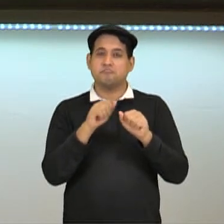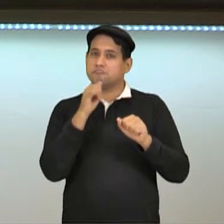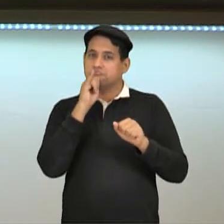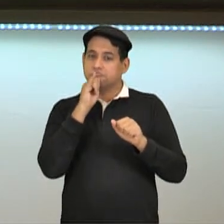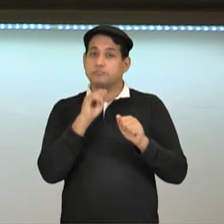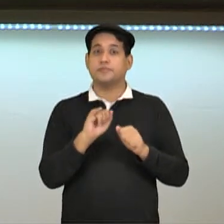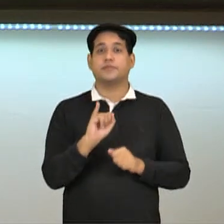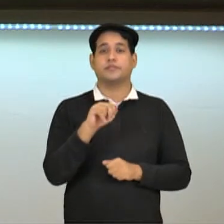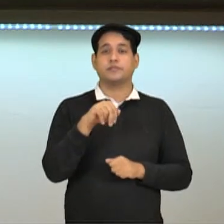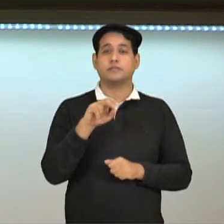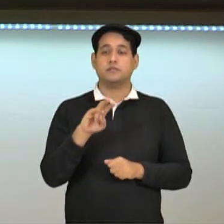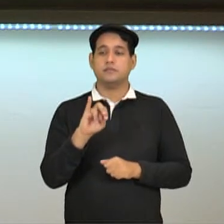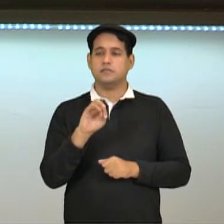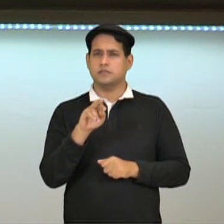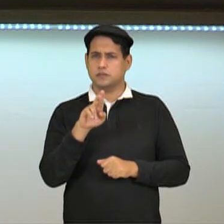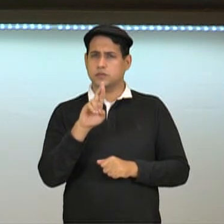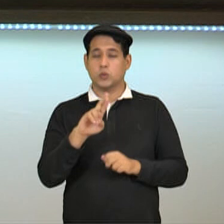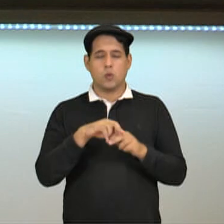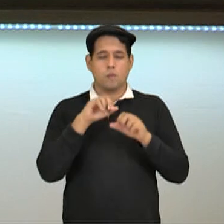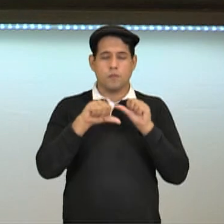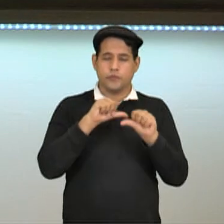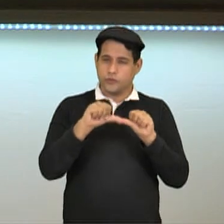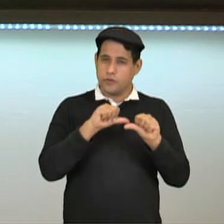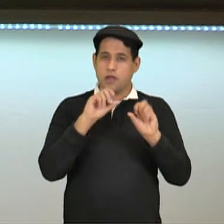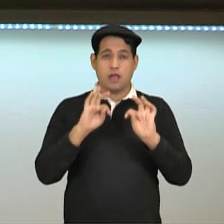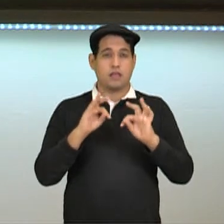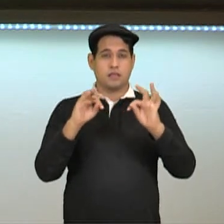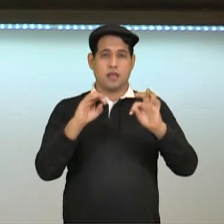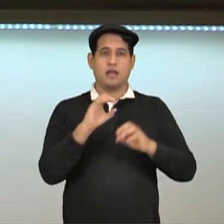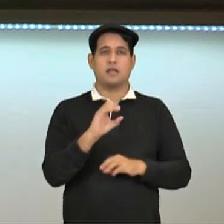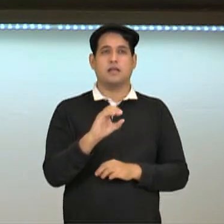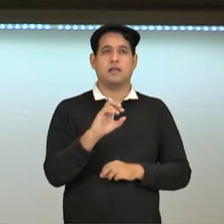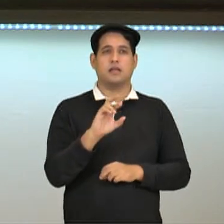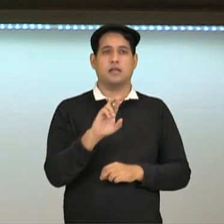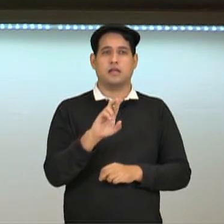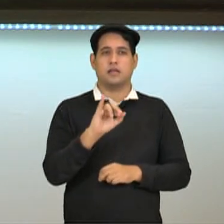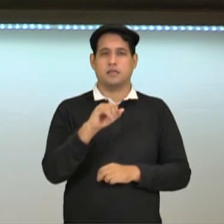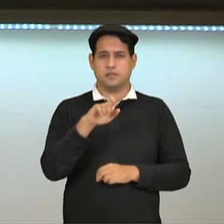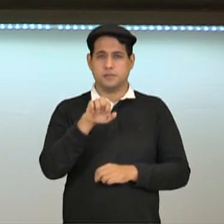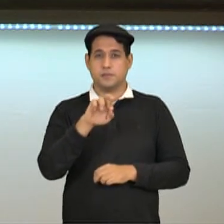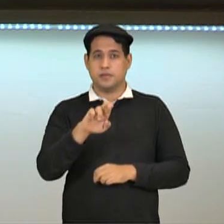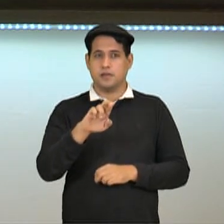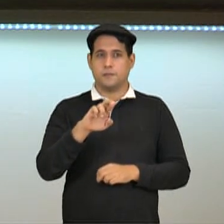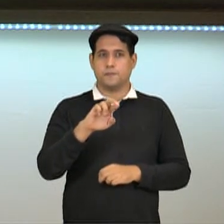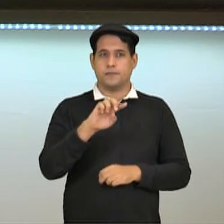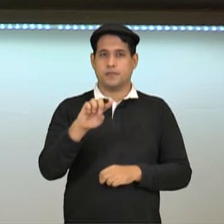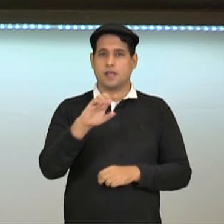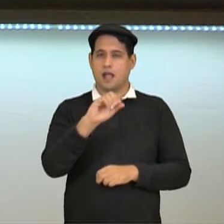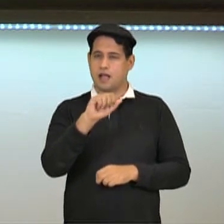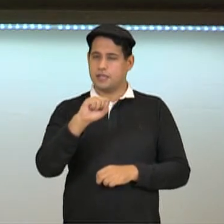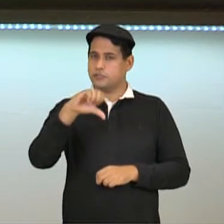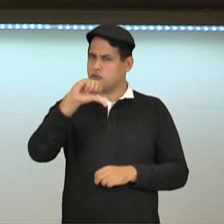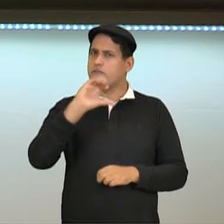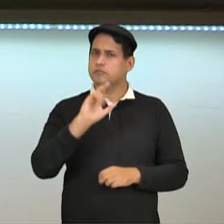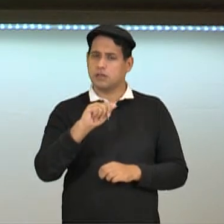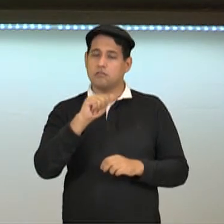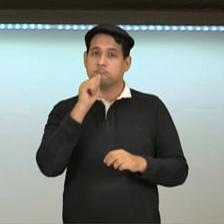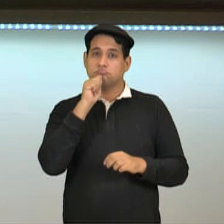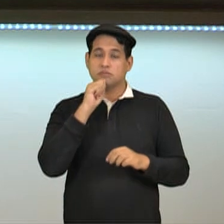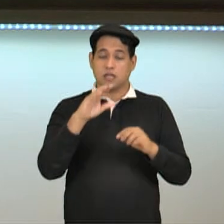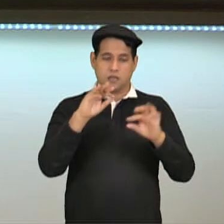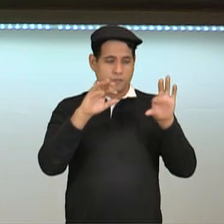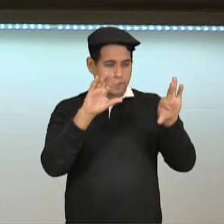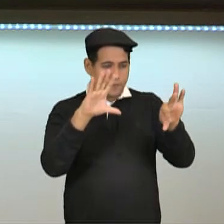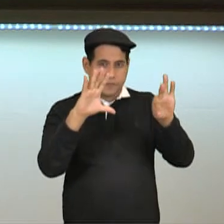in vitro, modificou com a técnica do CRISPR-Cas9 e colocou esse embrião já modificado geneticamente na barriga da